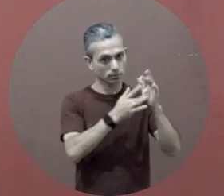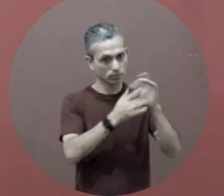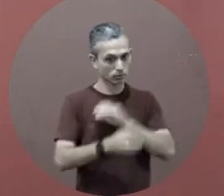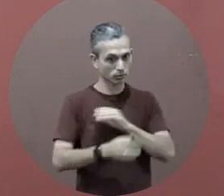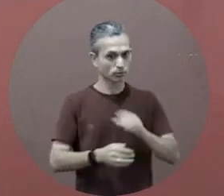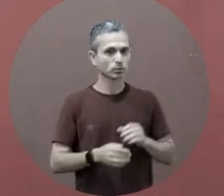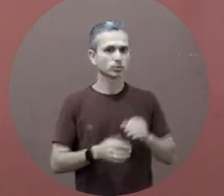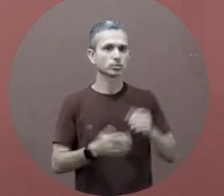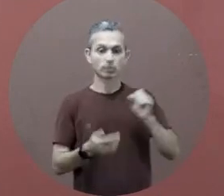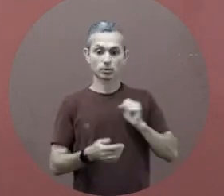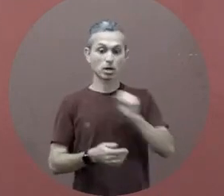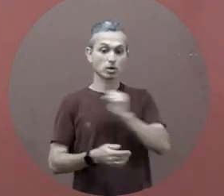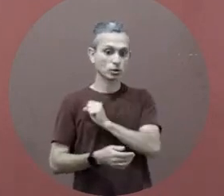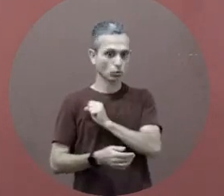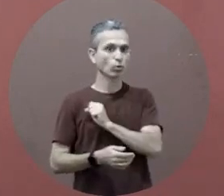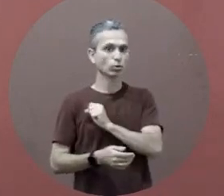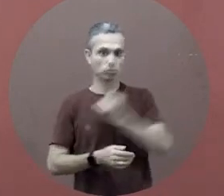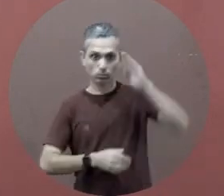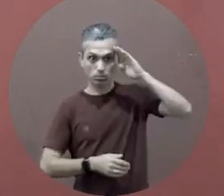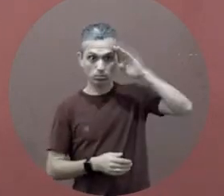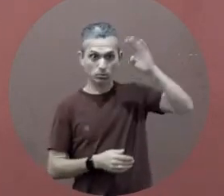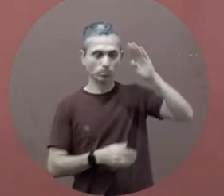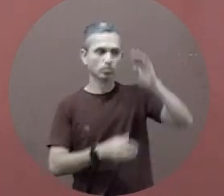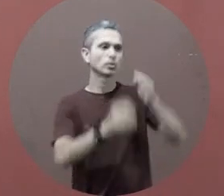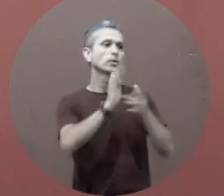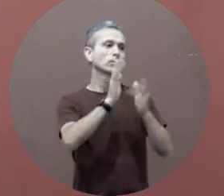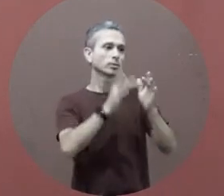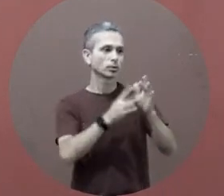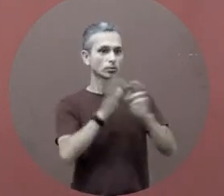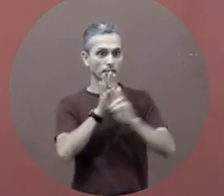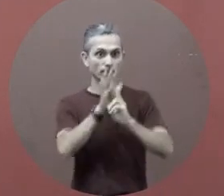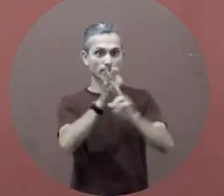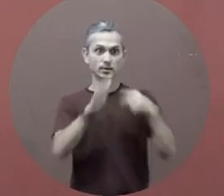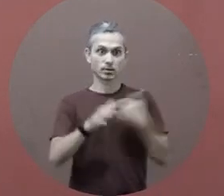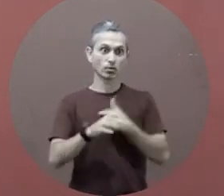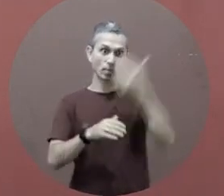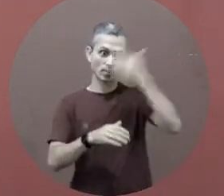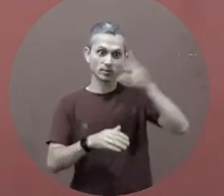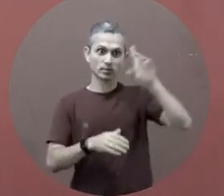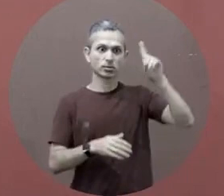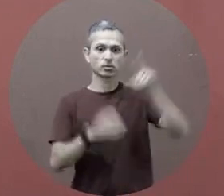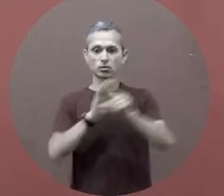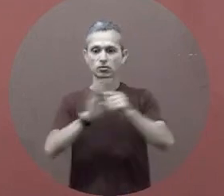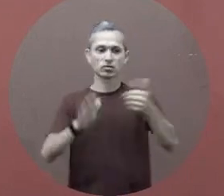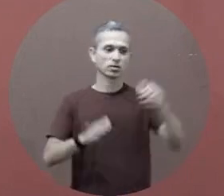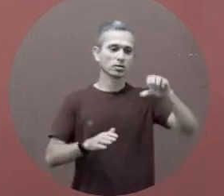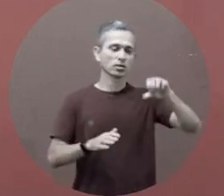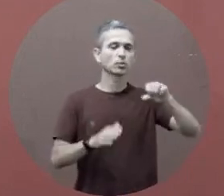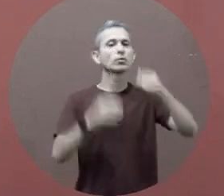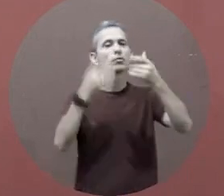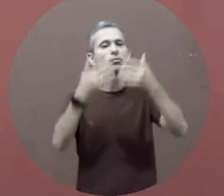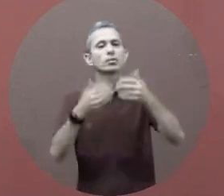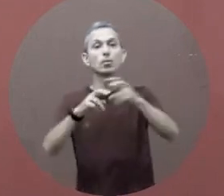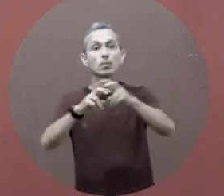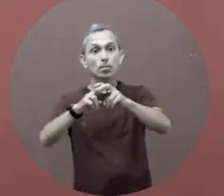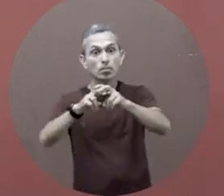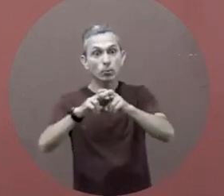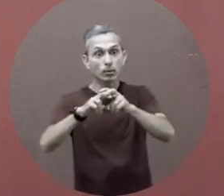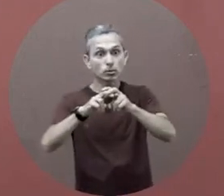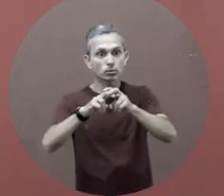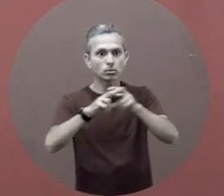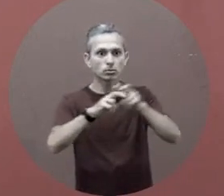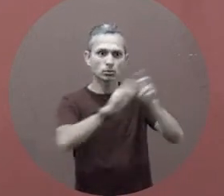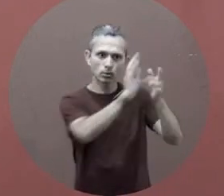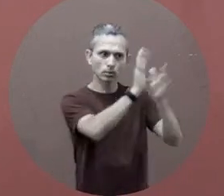sacerdote, de que ele nos representa diante de Deus, ele então diz no verso 19: portanto, por causa da obra de